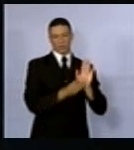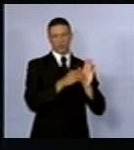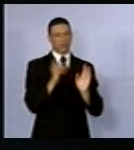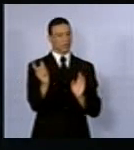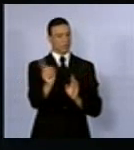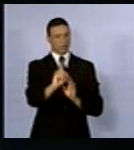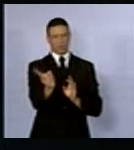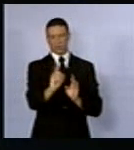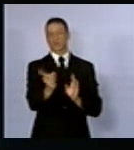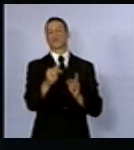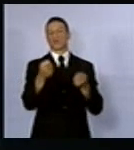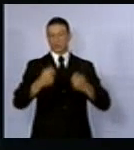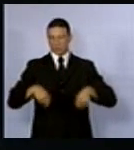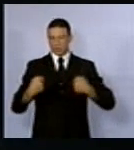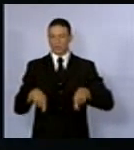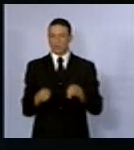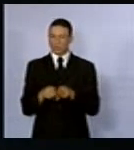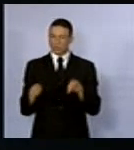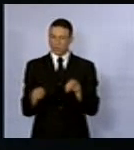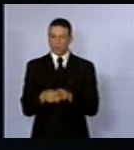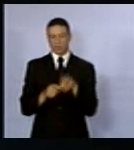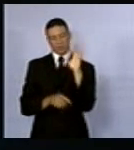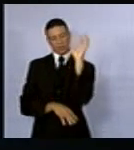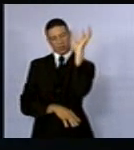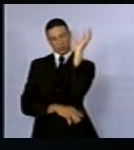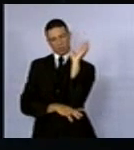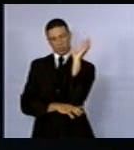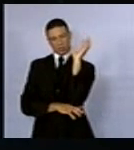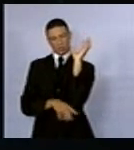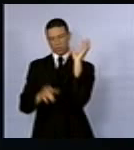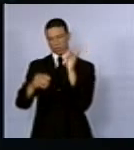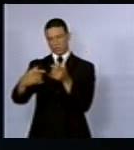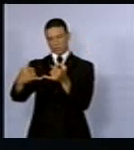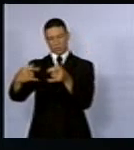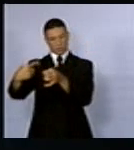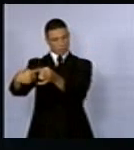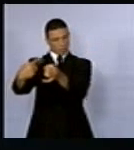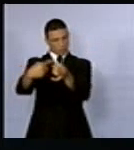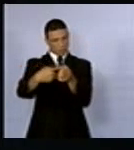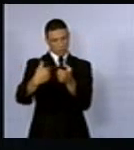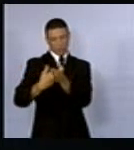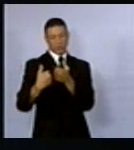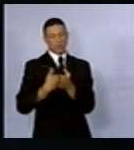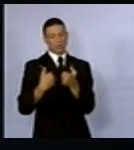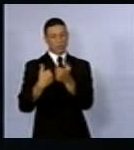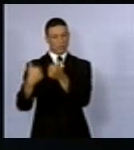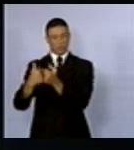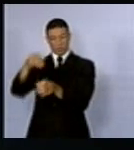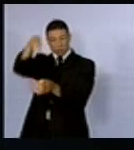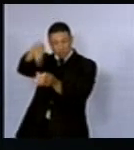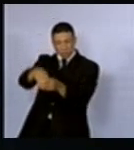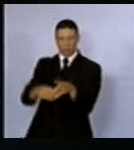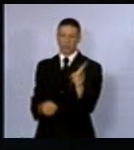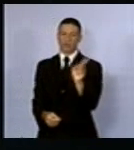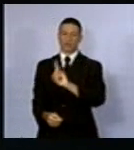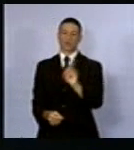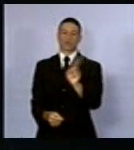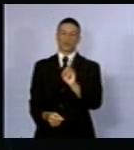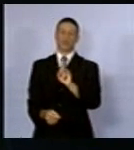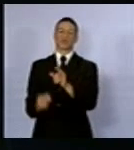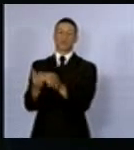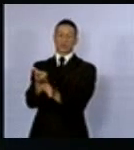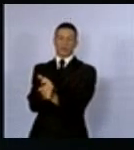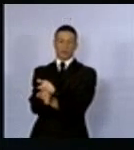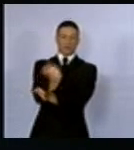transmissão, que também aproximam-se dos centros urbanos. Não permeiam a cidade com a